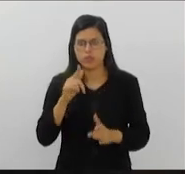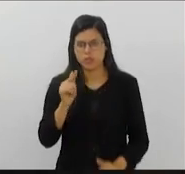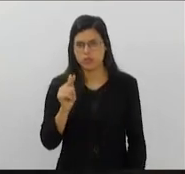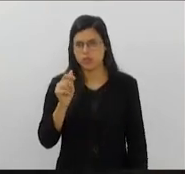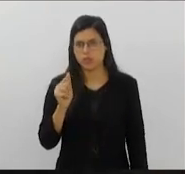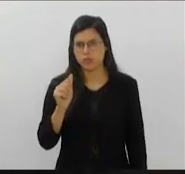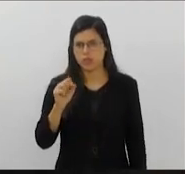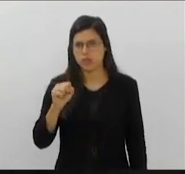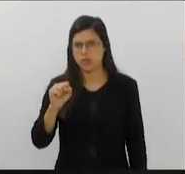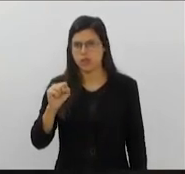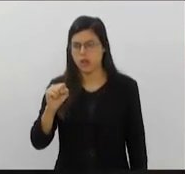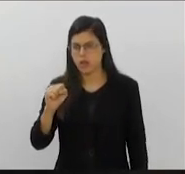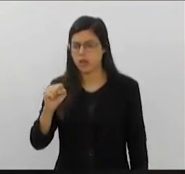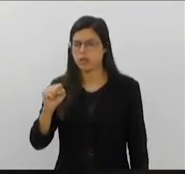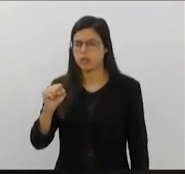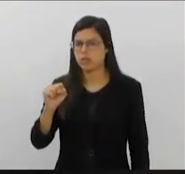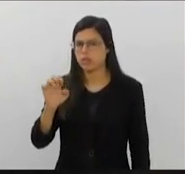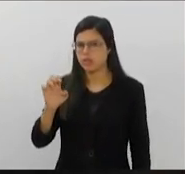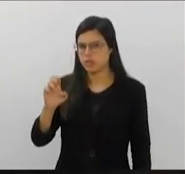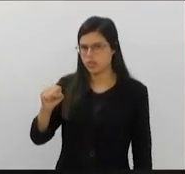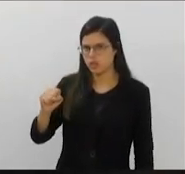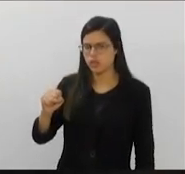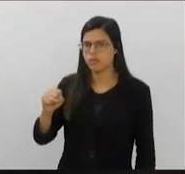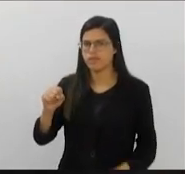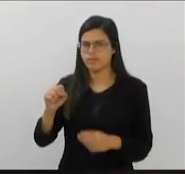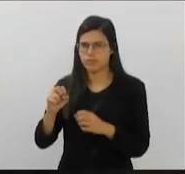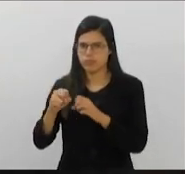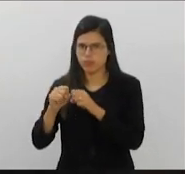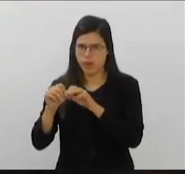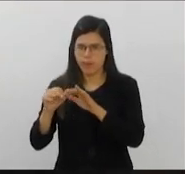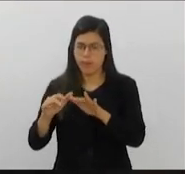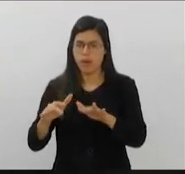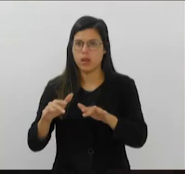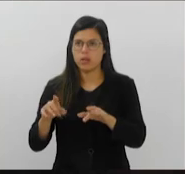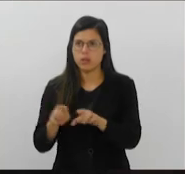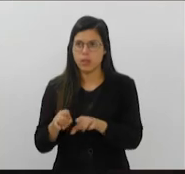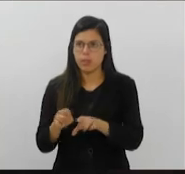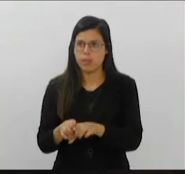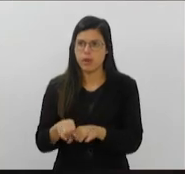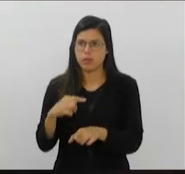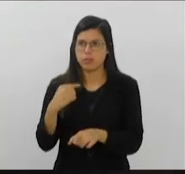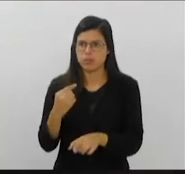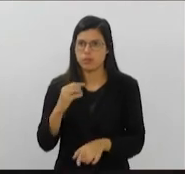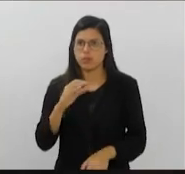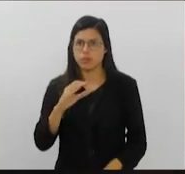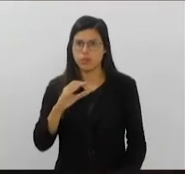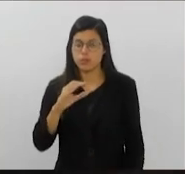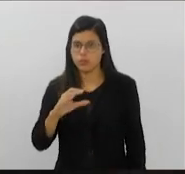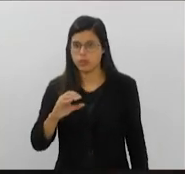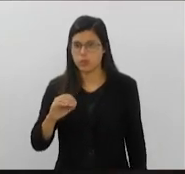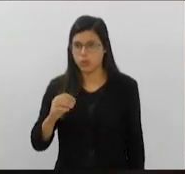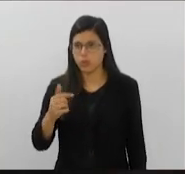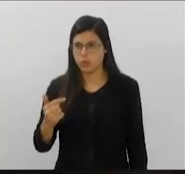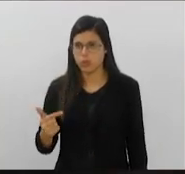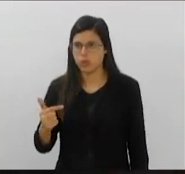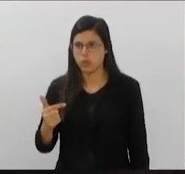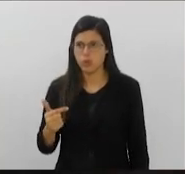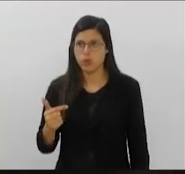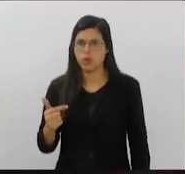com desmatamento, a gente também está sequestrando, né, o carbono e, com isso, ajudando a reduzir a quantidade